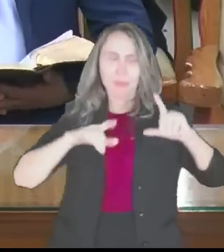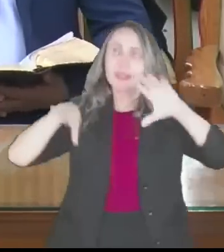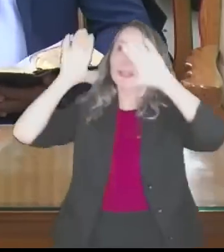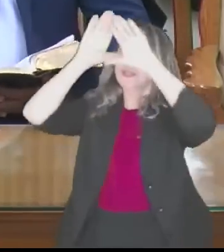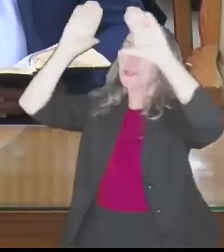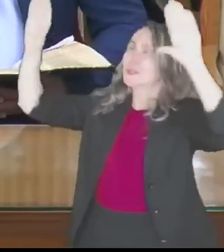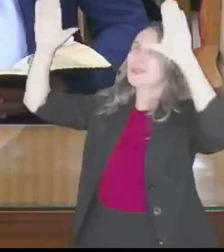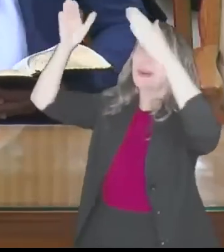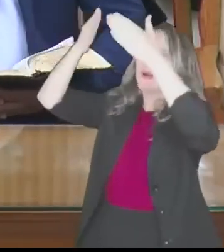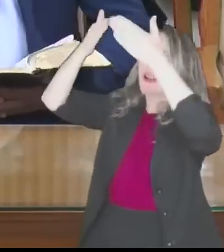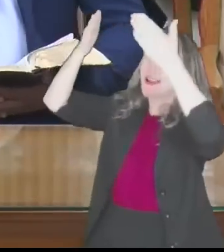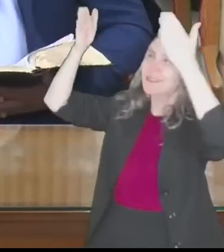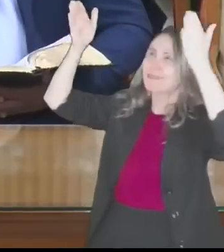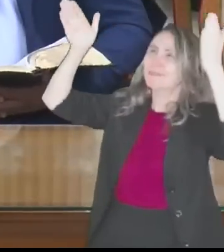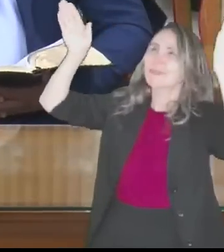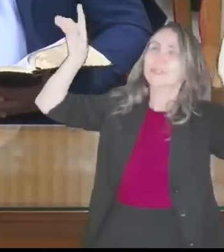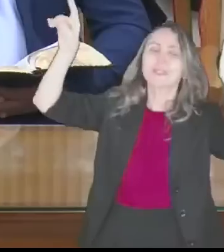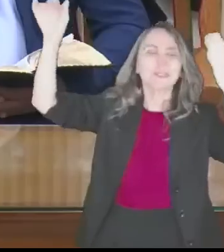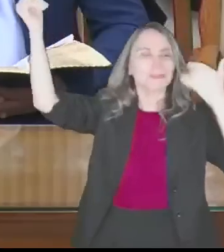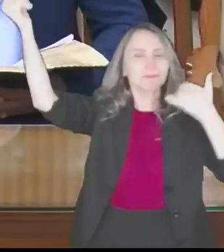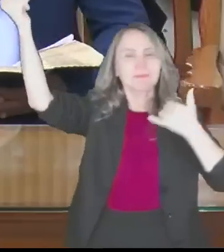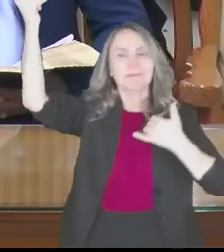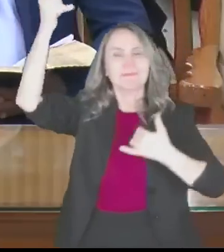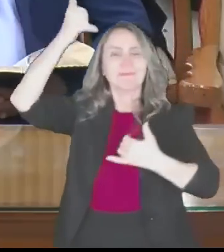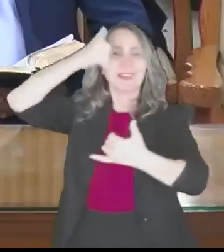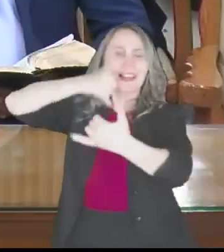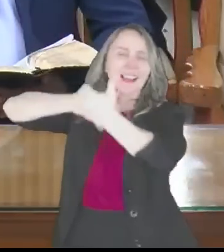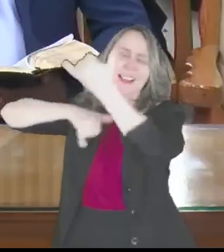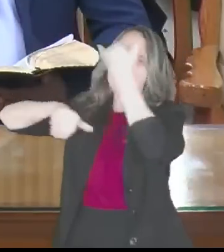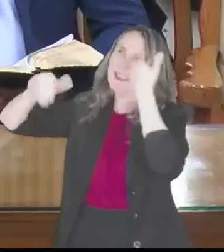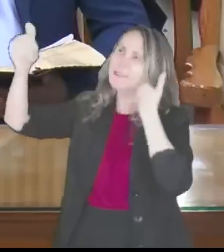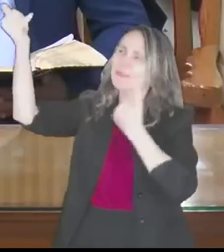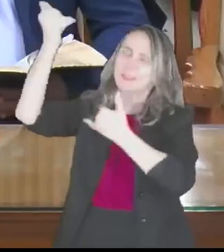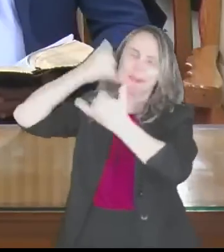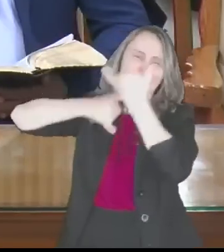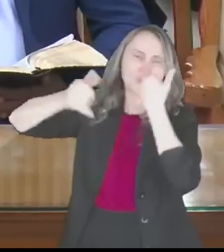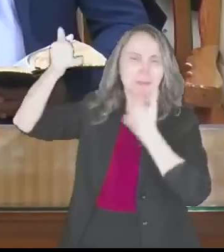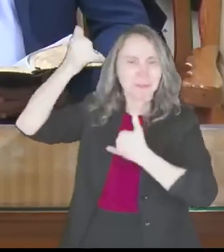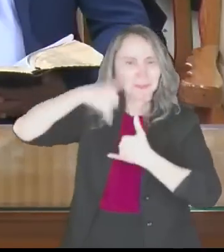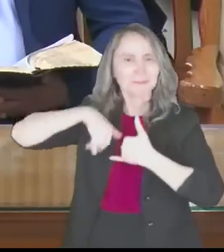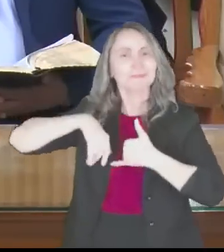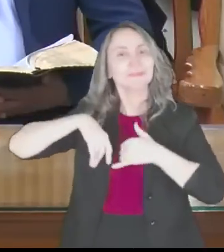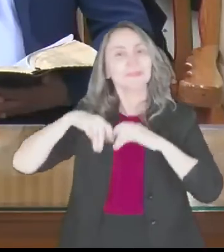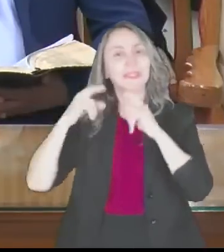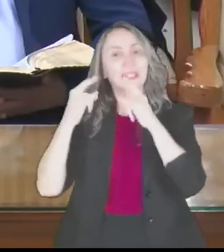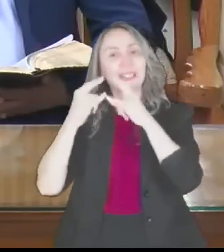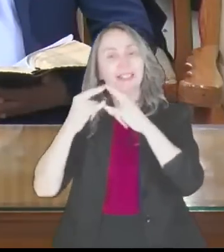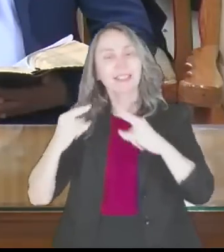abrindo e ele vai revelando coisas a você na câmara.